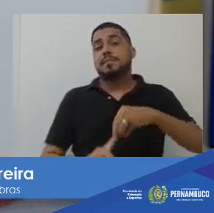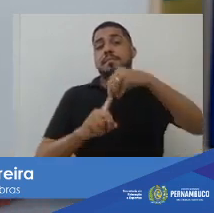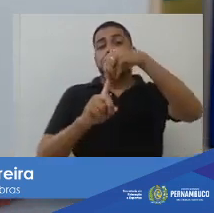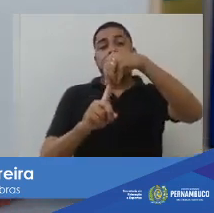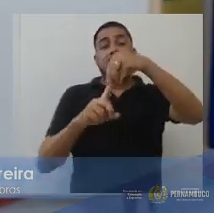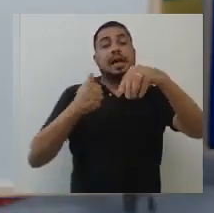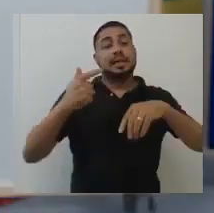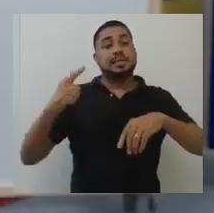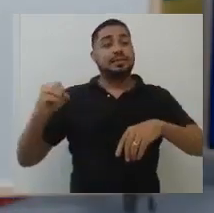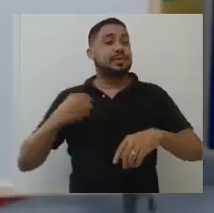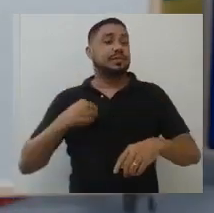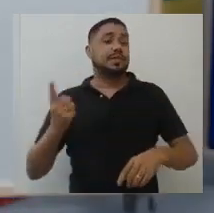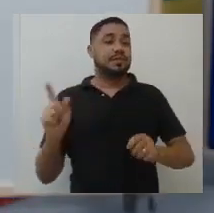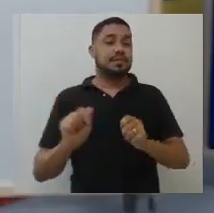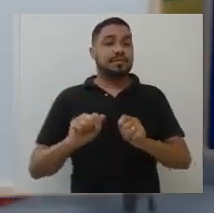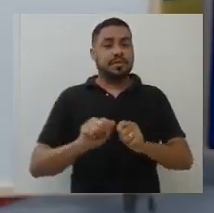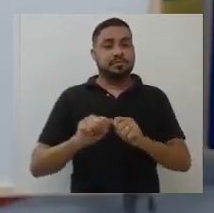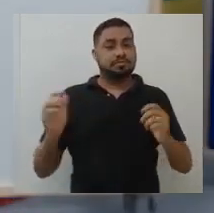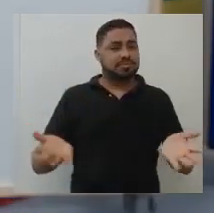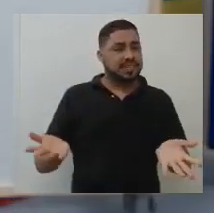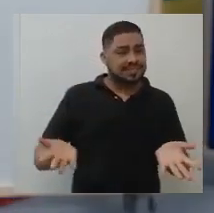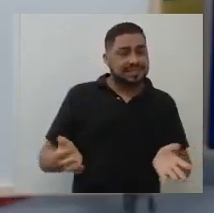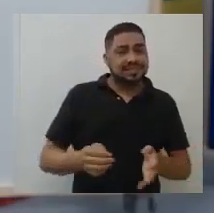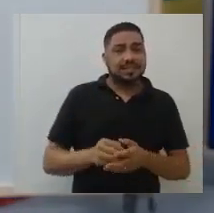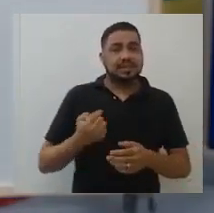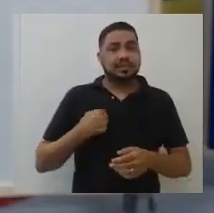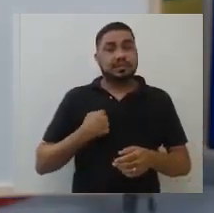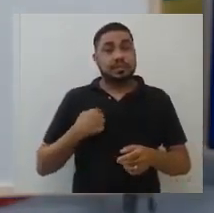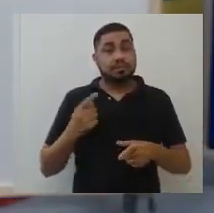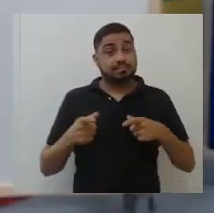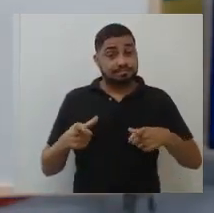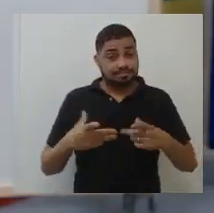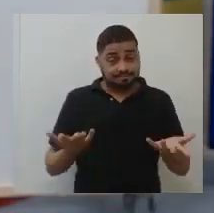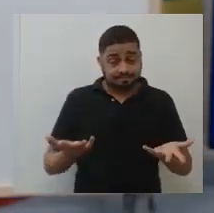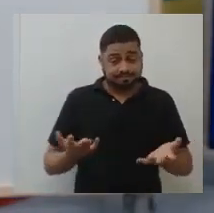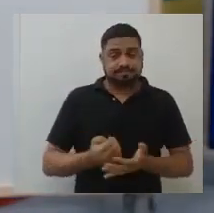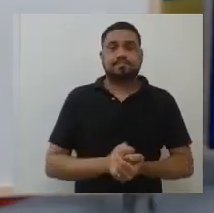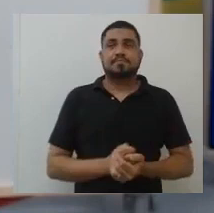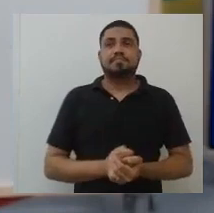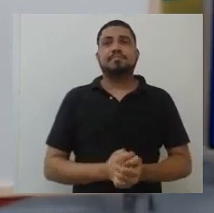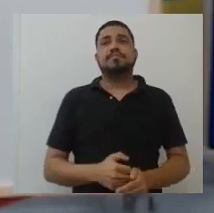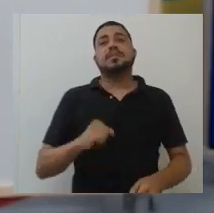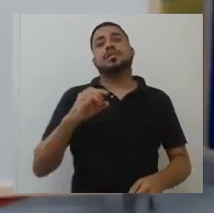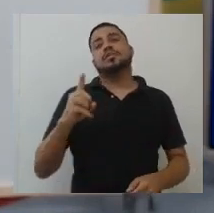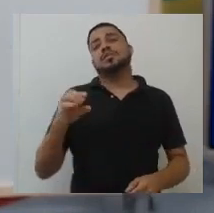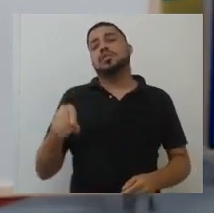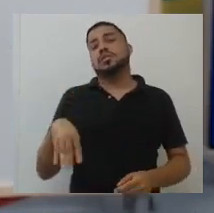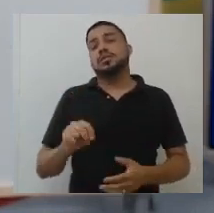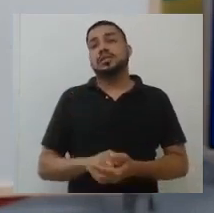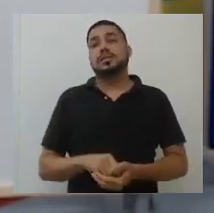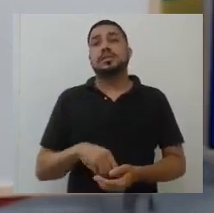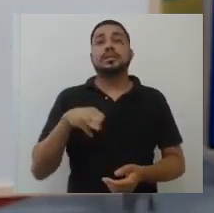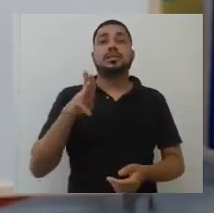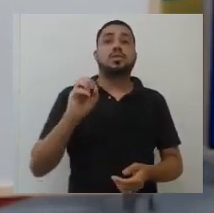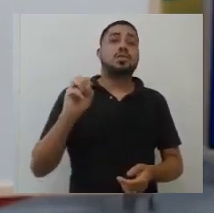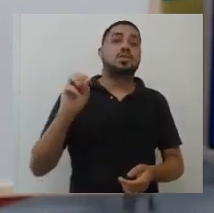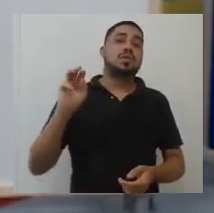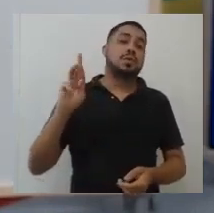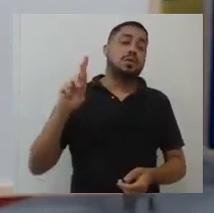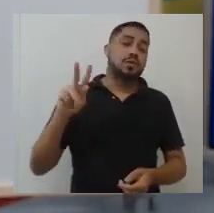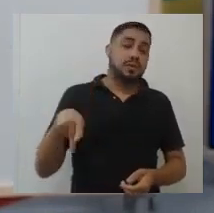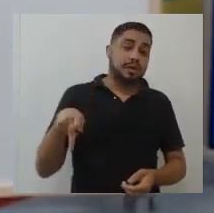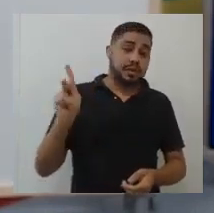ação que eu não realizo no presente. Quer dizer que eu não trabalho. I do not work. Então, work aqui vai ser o meu